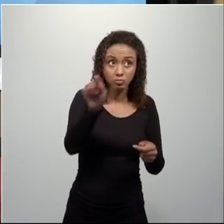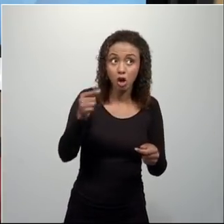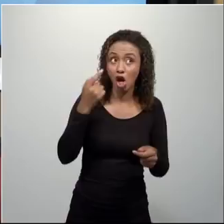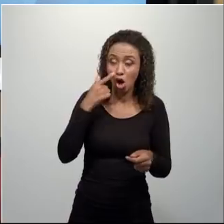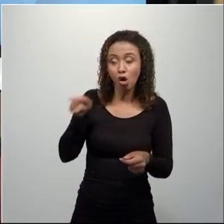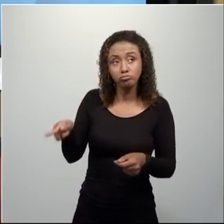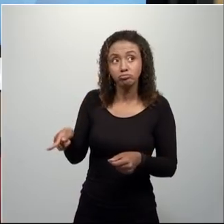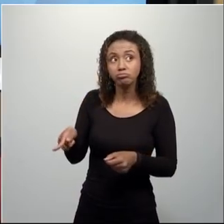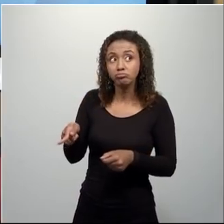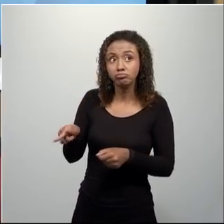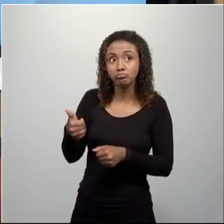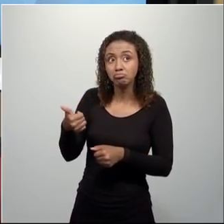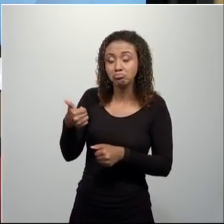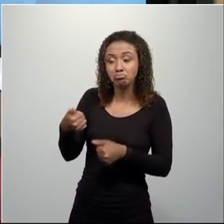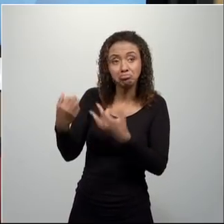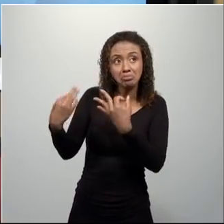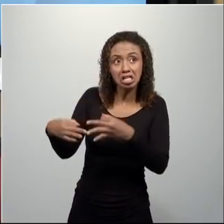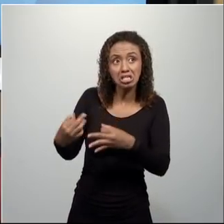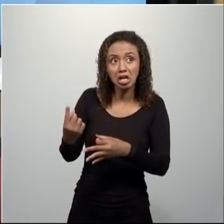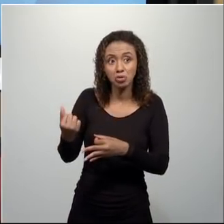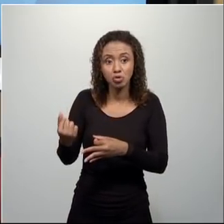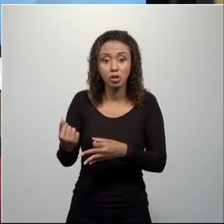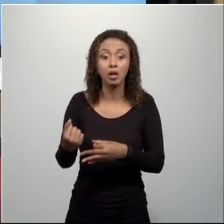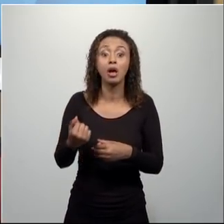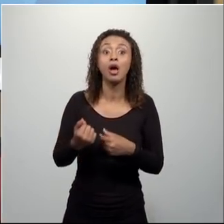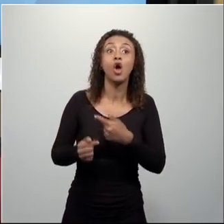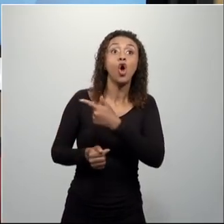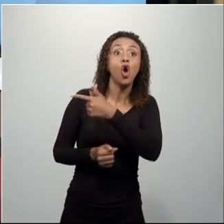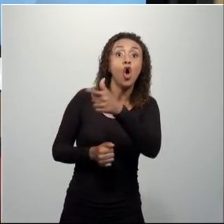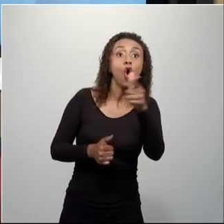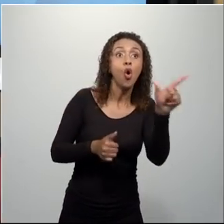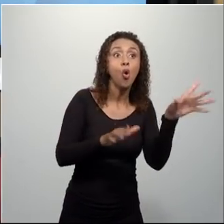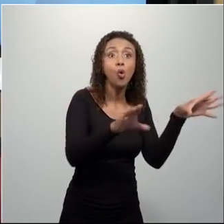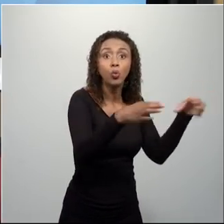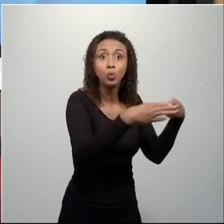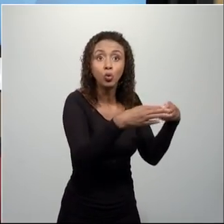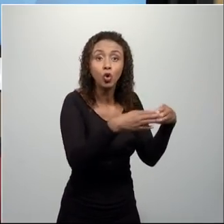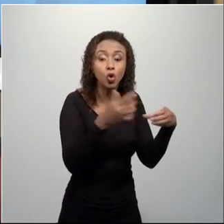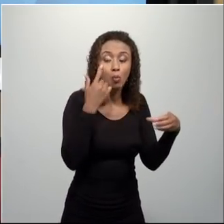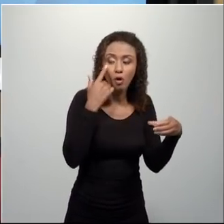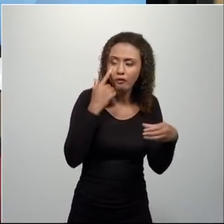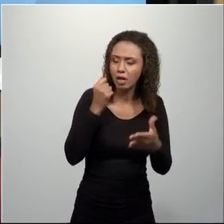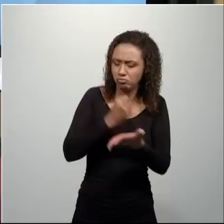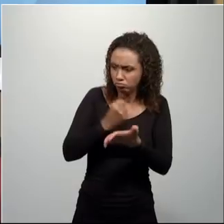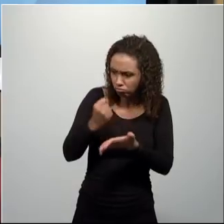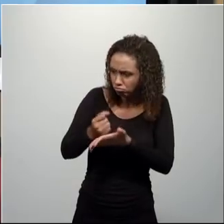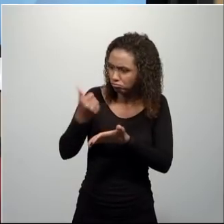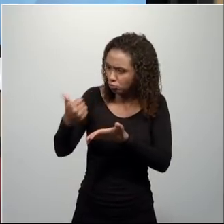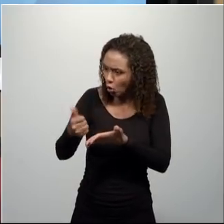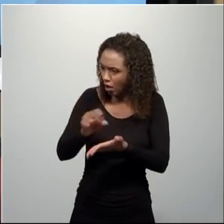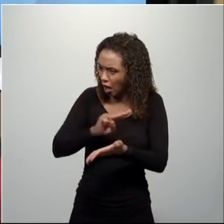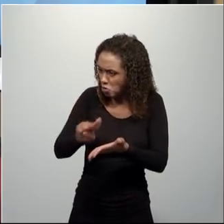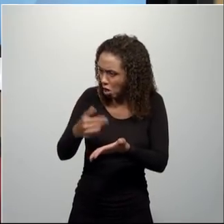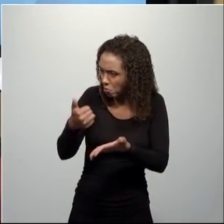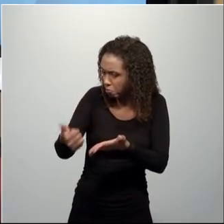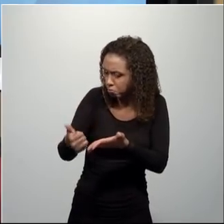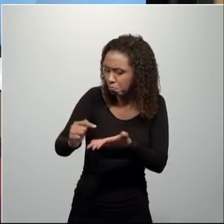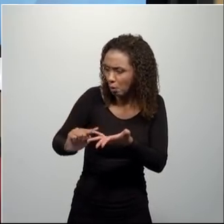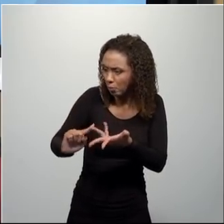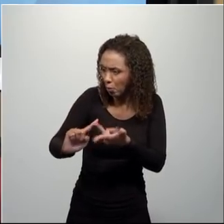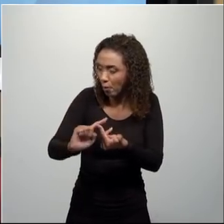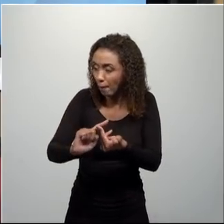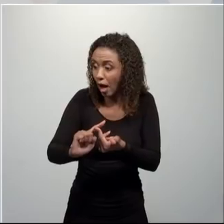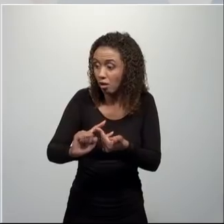válidos esses outros mineradores verificam se está tudo certo se a assinatura da hocks usuários pensam e se estiver tudo certo